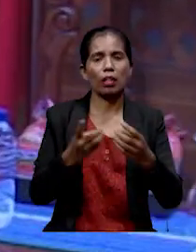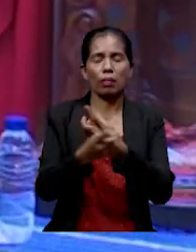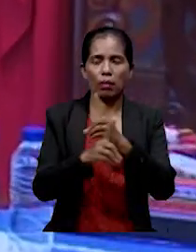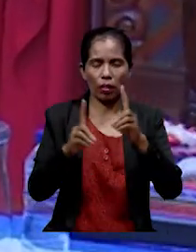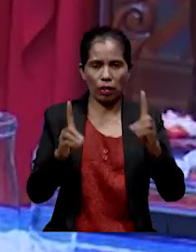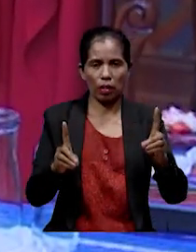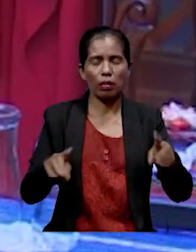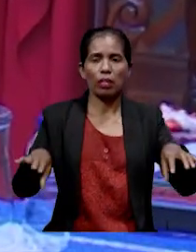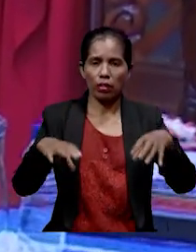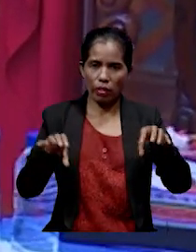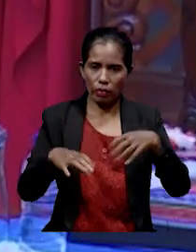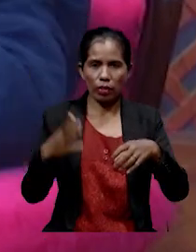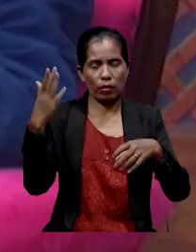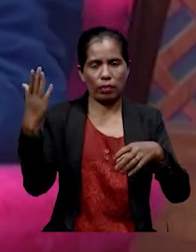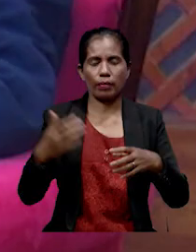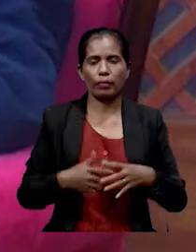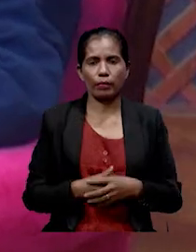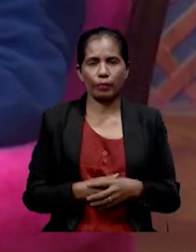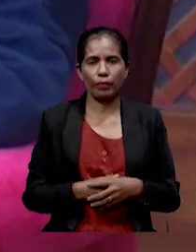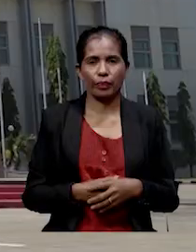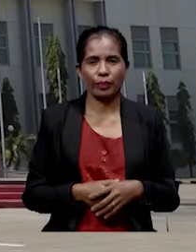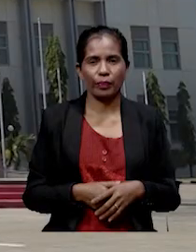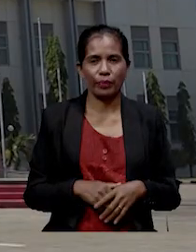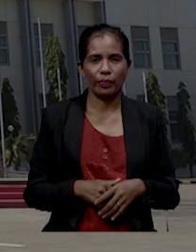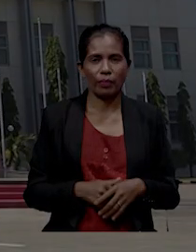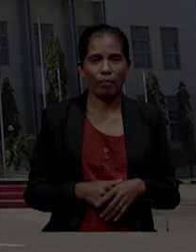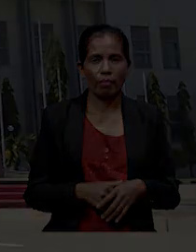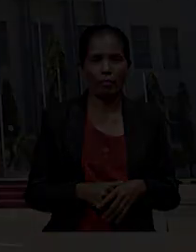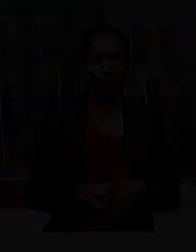Sirania, funcionamento regular. Adérito Ximenes, bem-vindo Ximenes, NGMN.